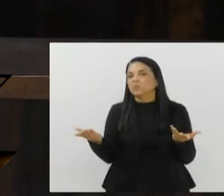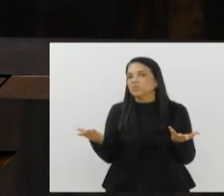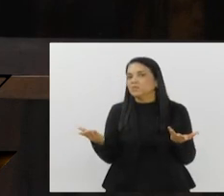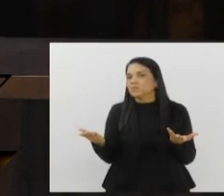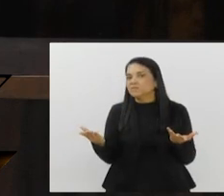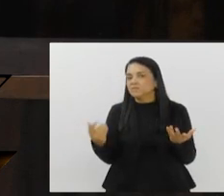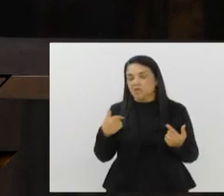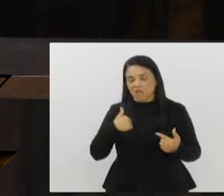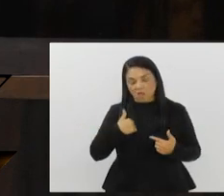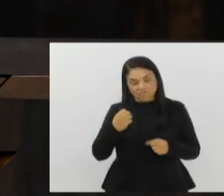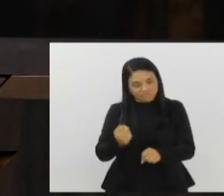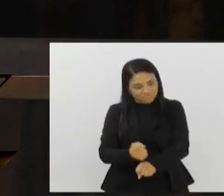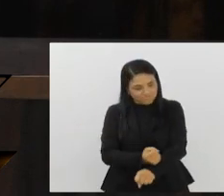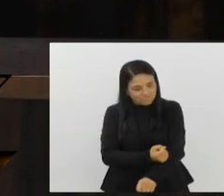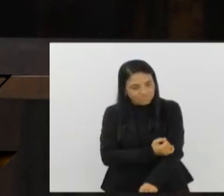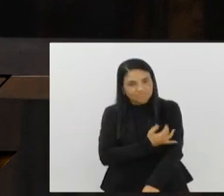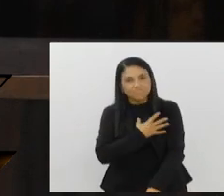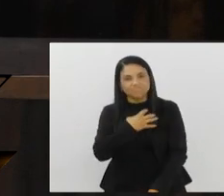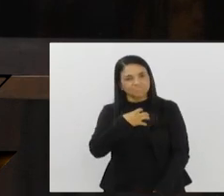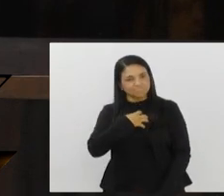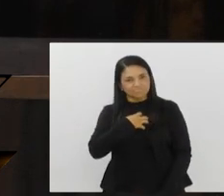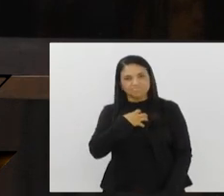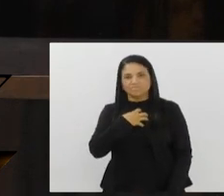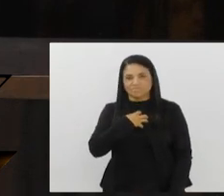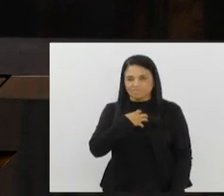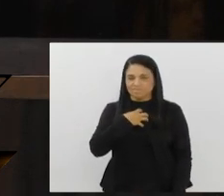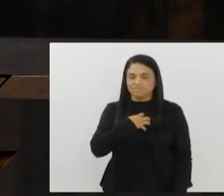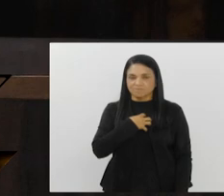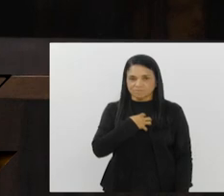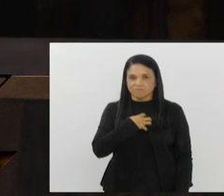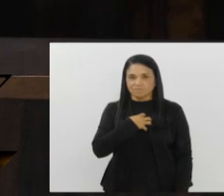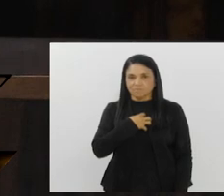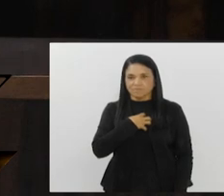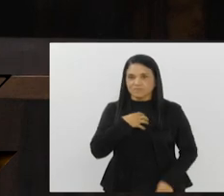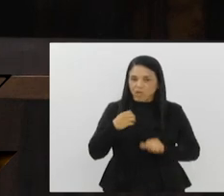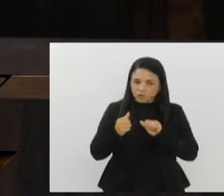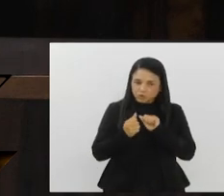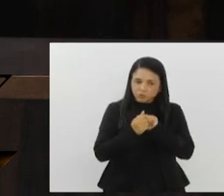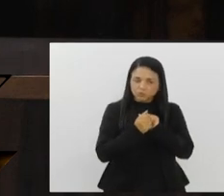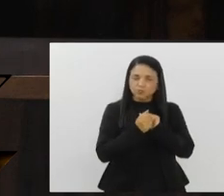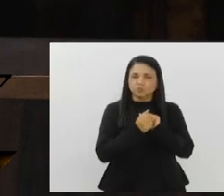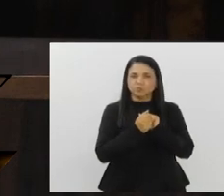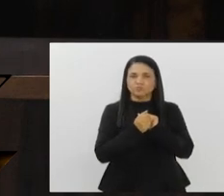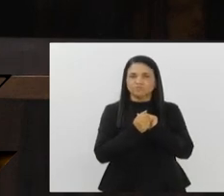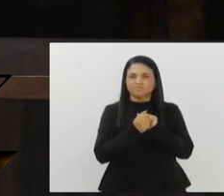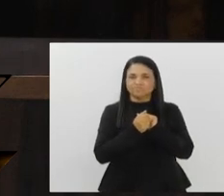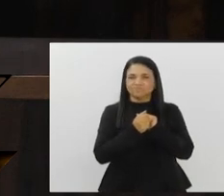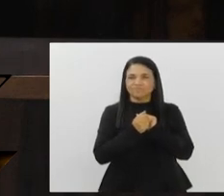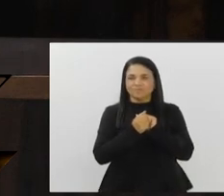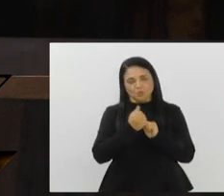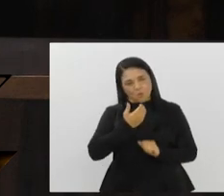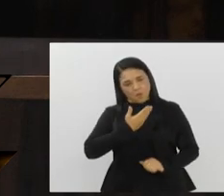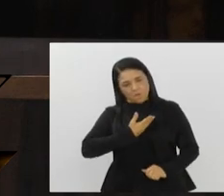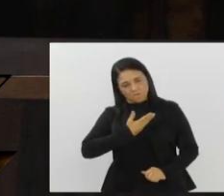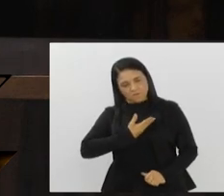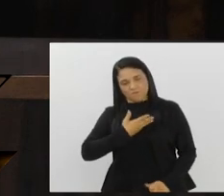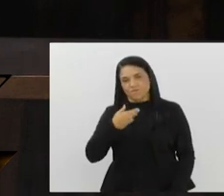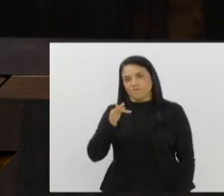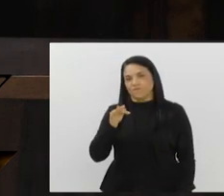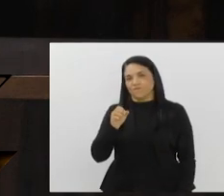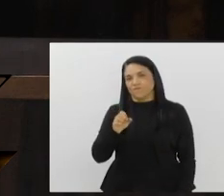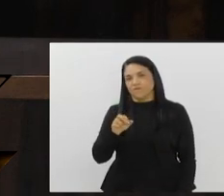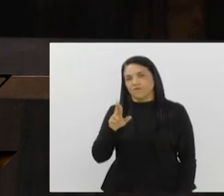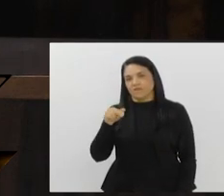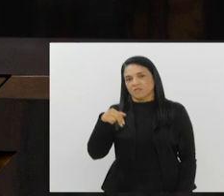assim muito emocionado de tá aqui contigo eh Companheiro Fernando Fernandes